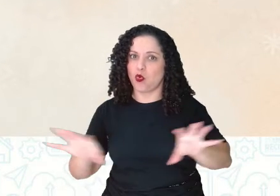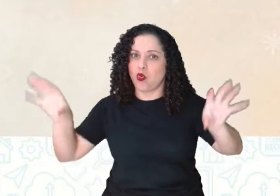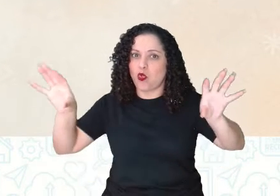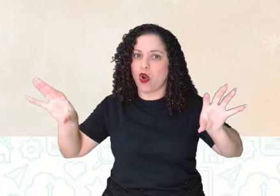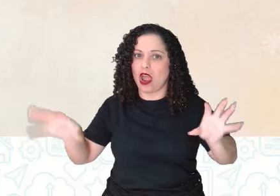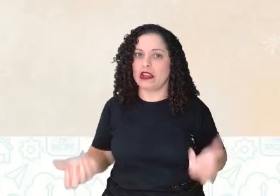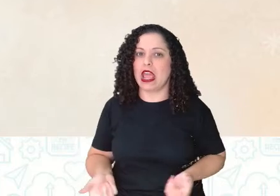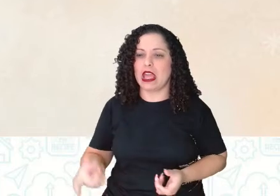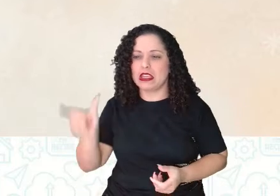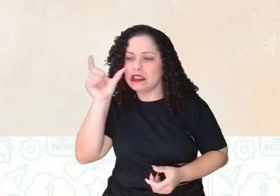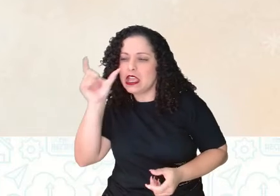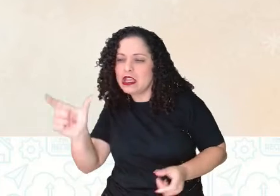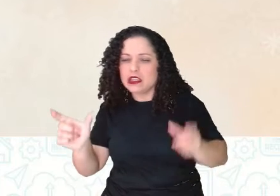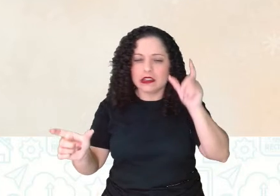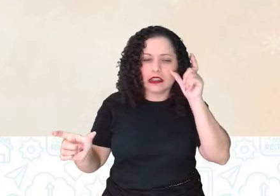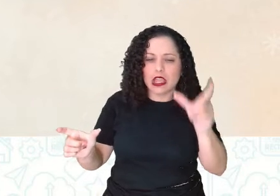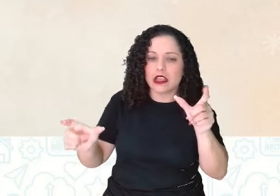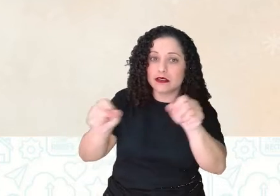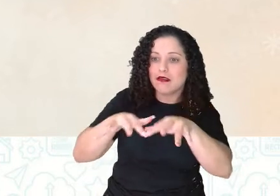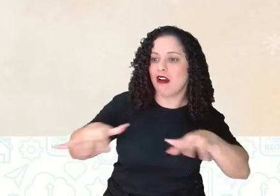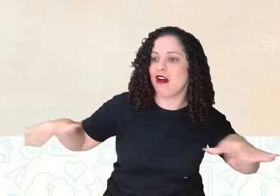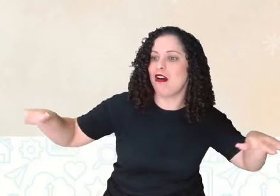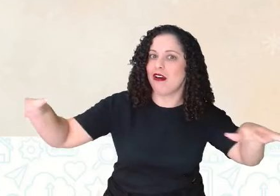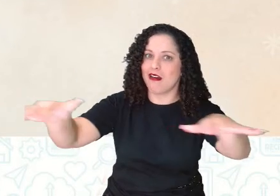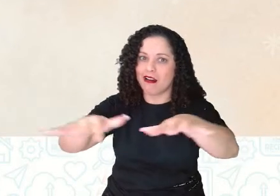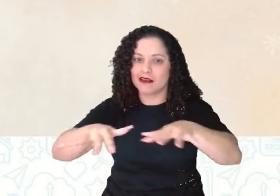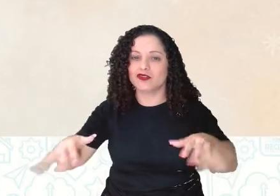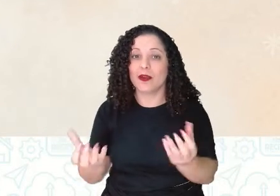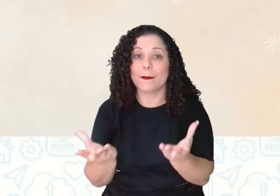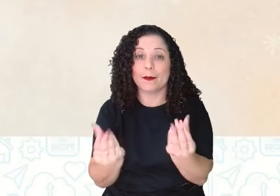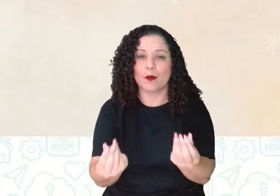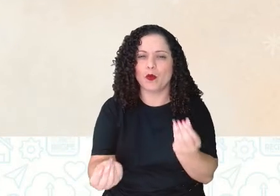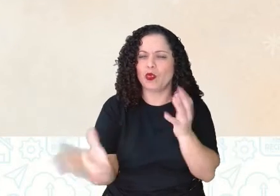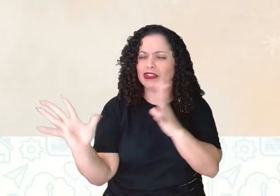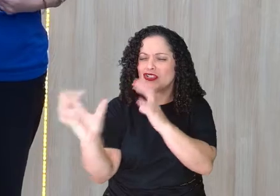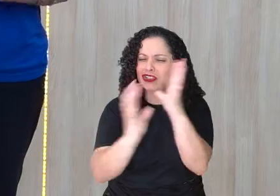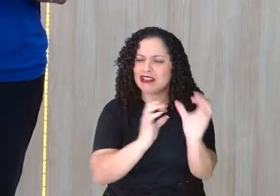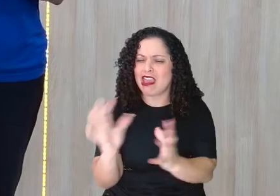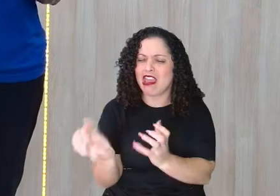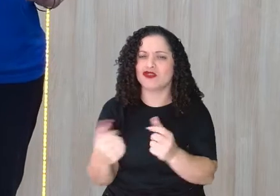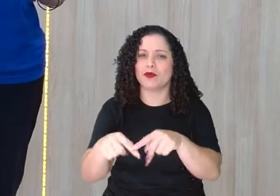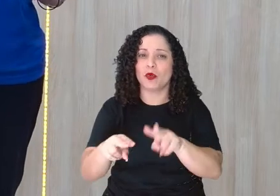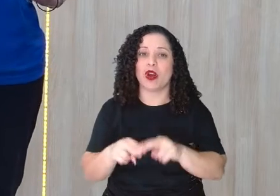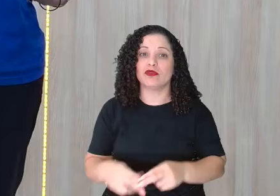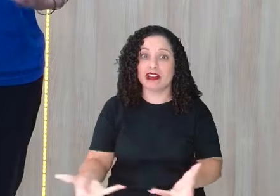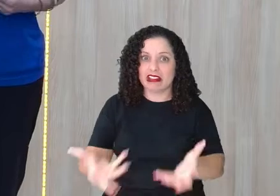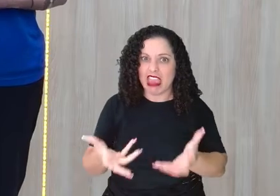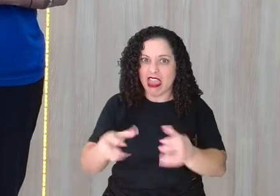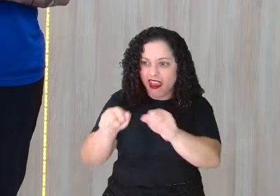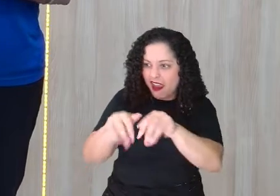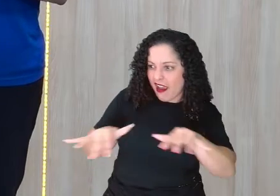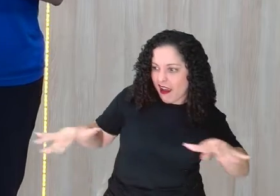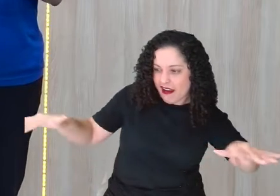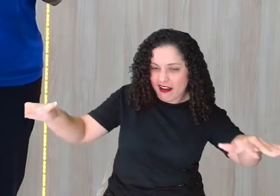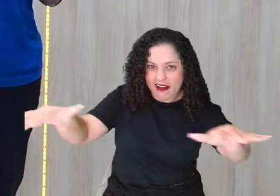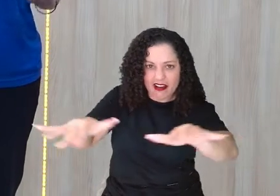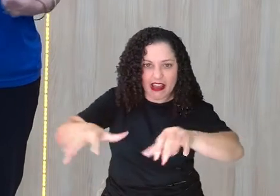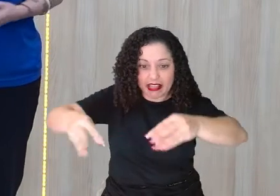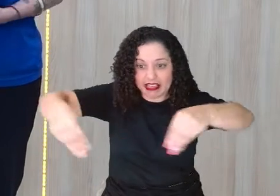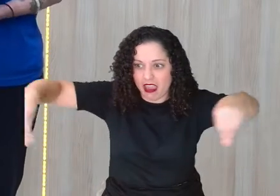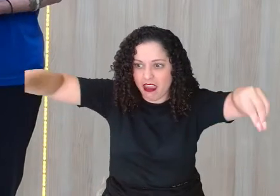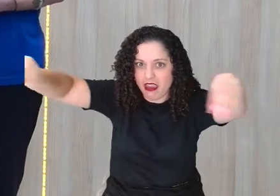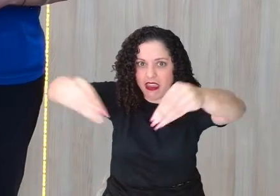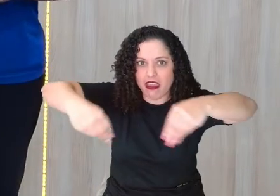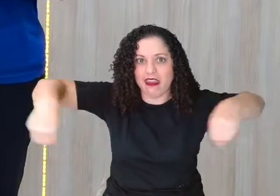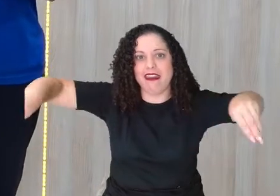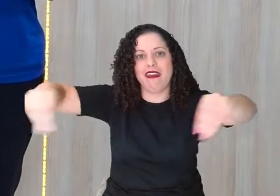por território. A gente sabe que grande parte dos conflitos é justamente por território, né? Muitos conflitos